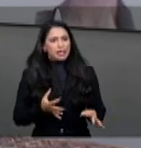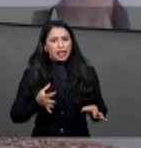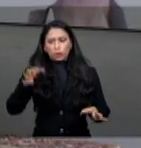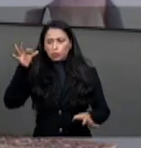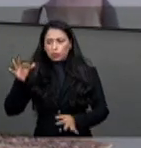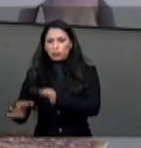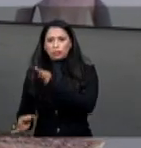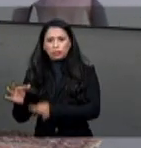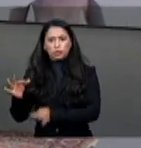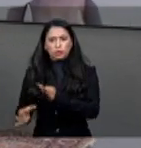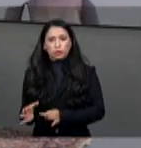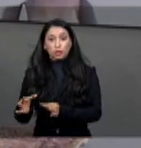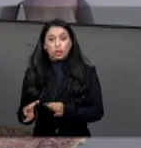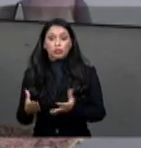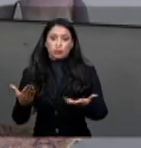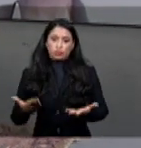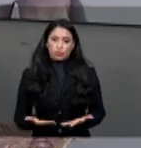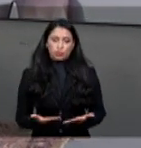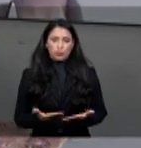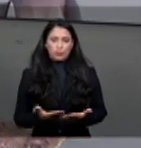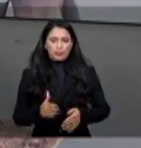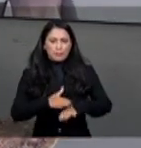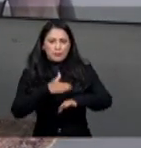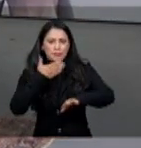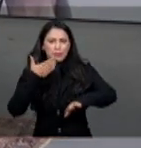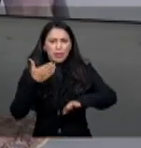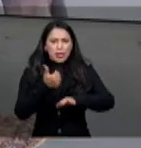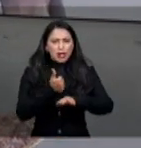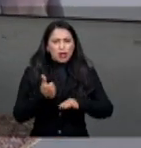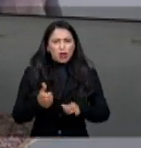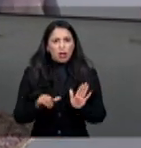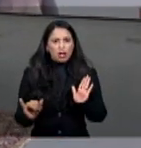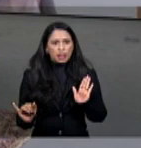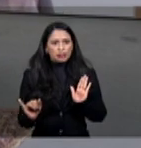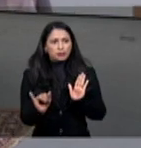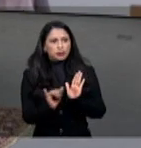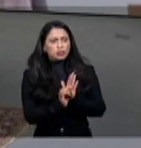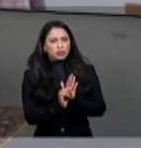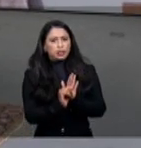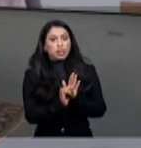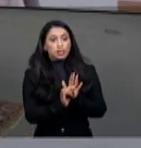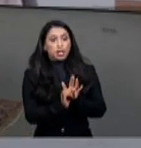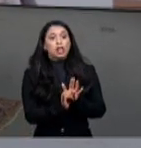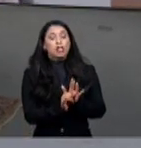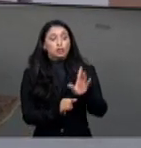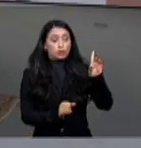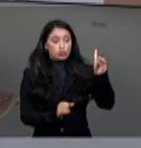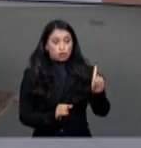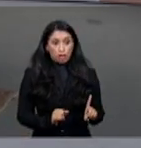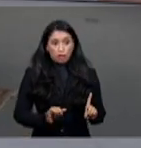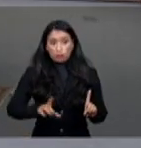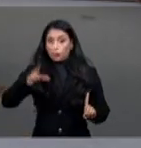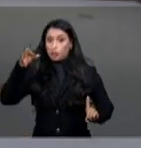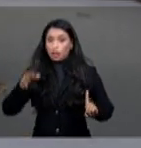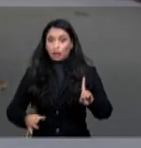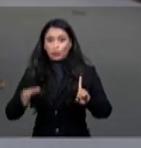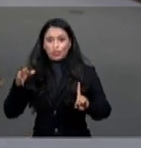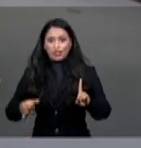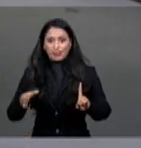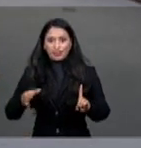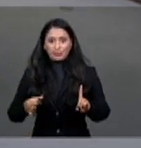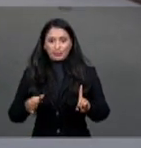aperfeiçoamento e construção construção da identidade entre o direito EA Justiça